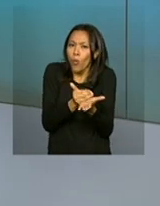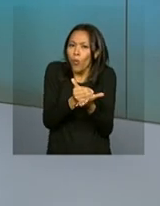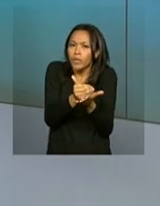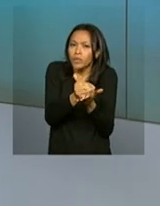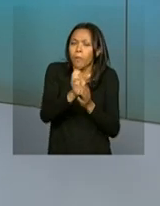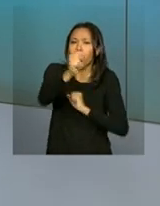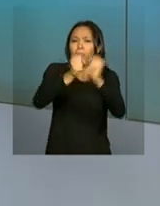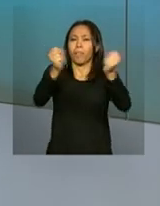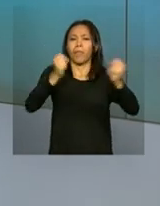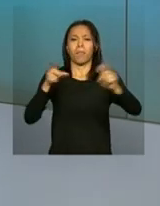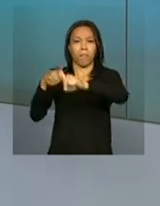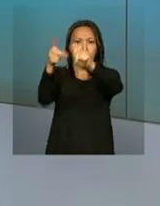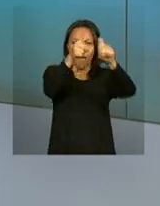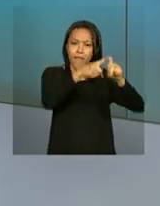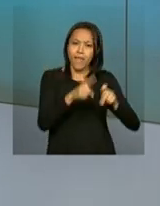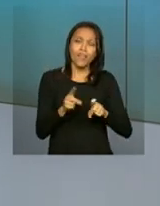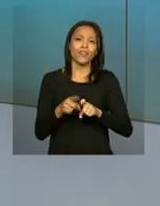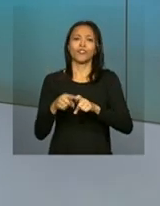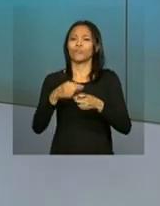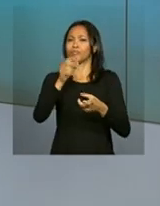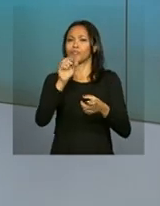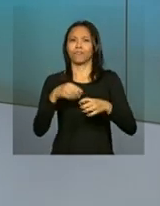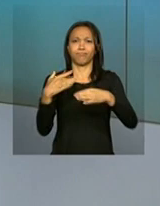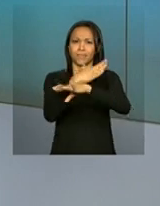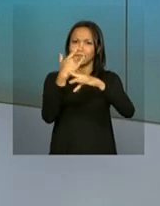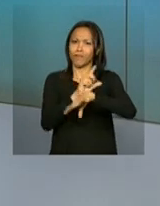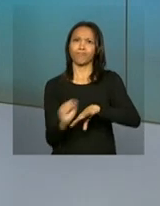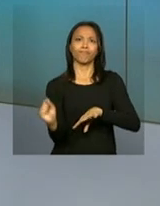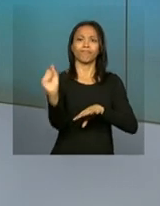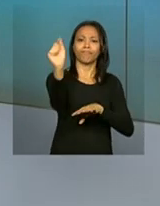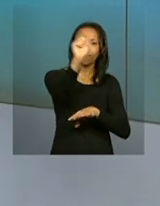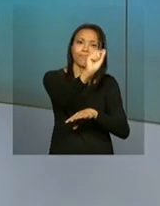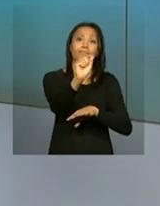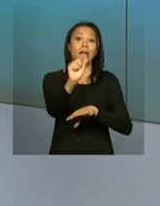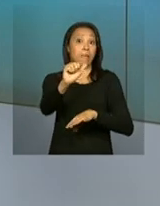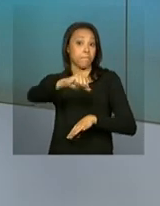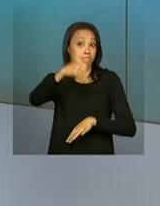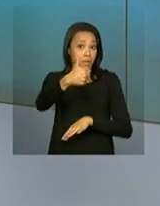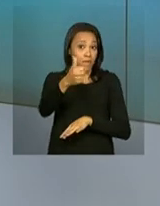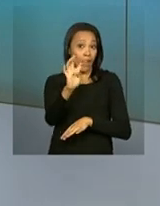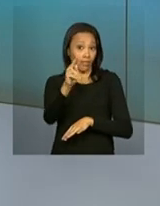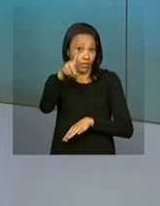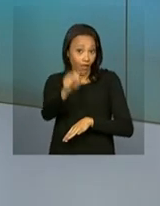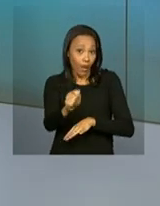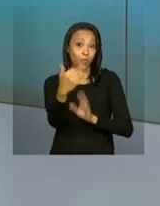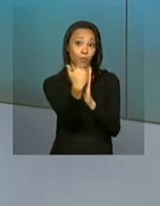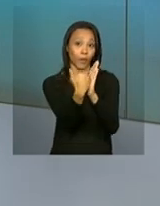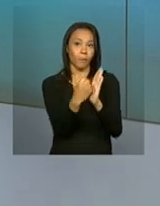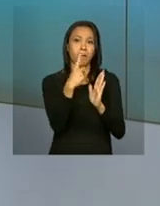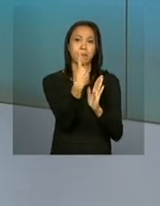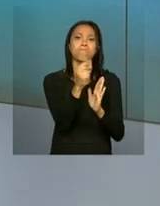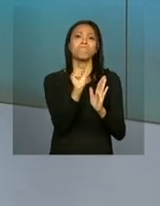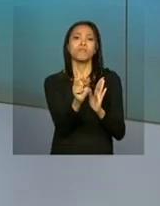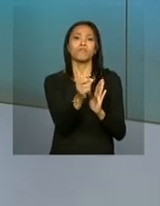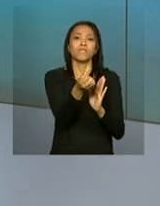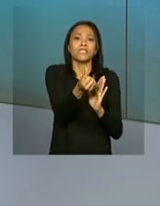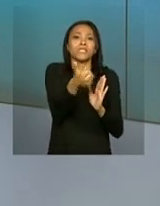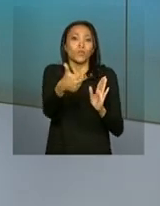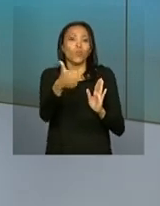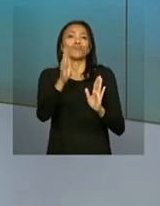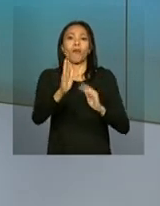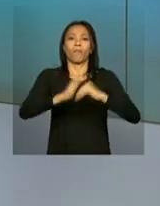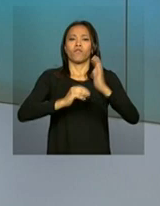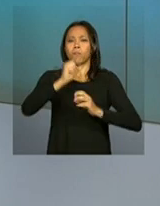para o interior do país e para as periferias das grandes cidades. Na primeira etapa do programa, 1.061 profissionais